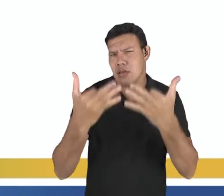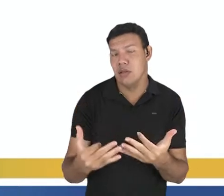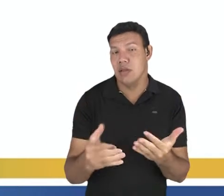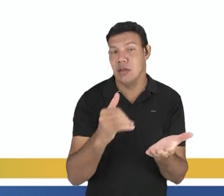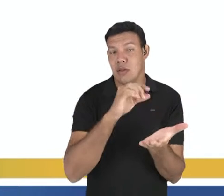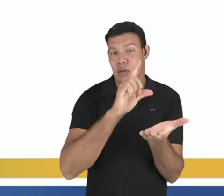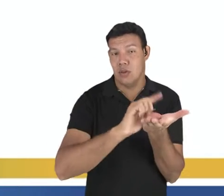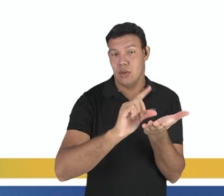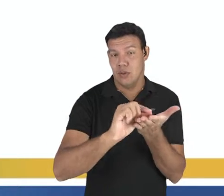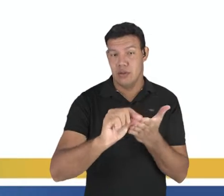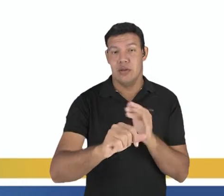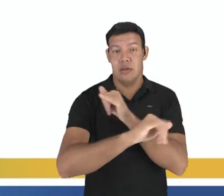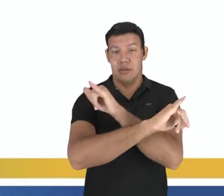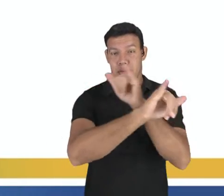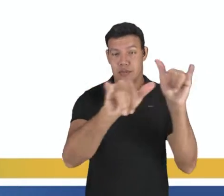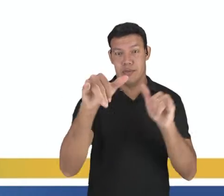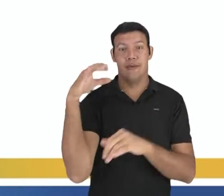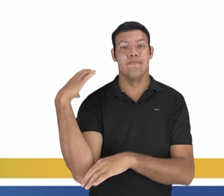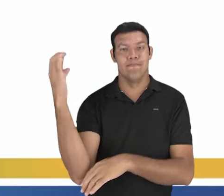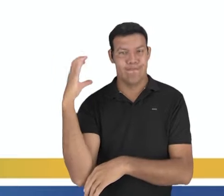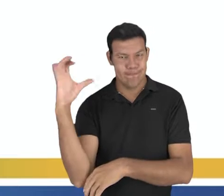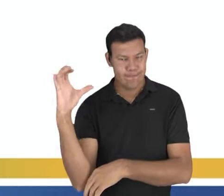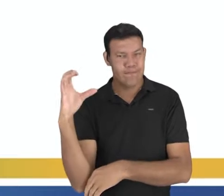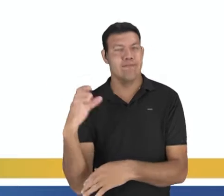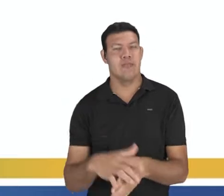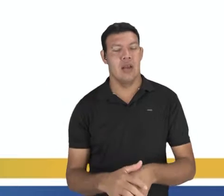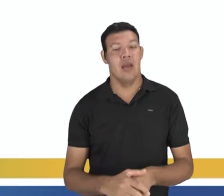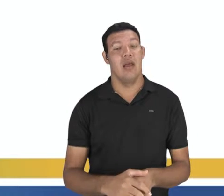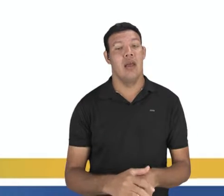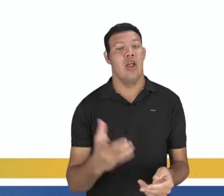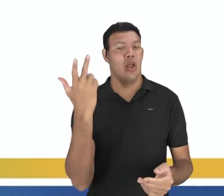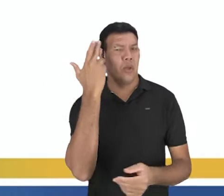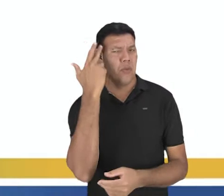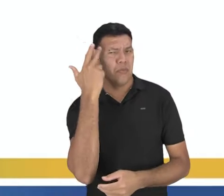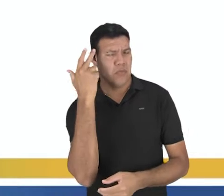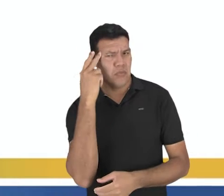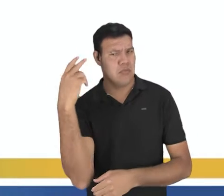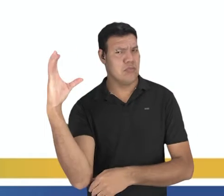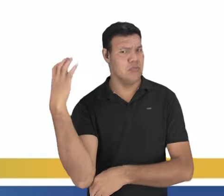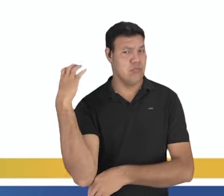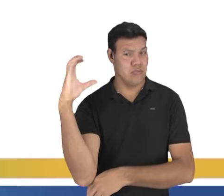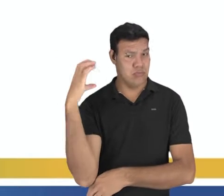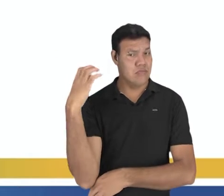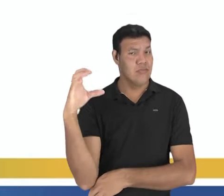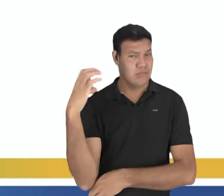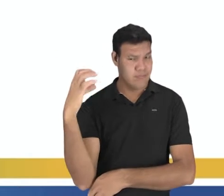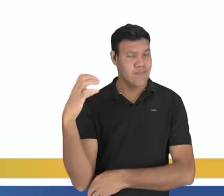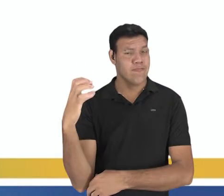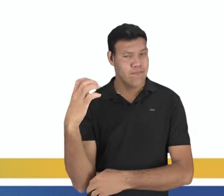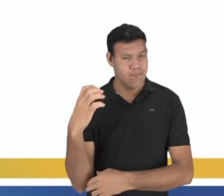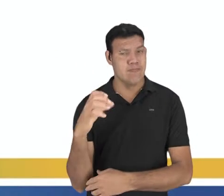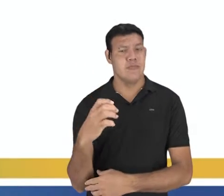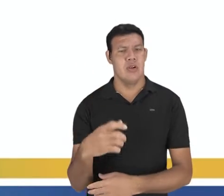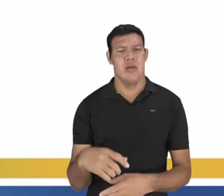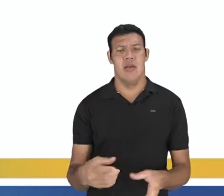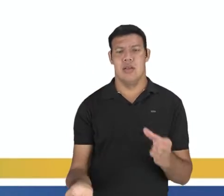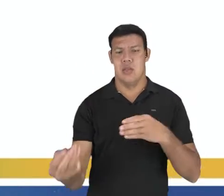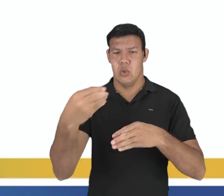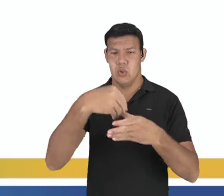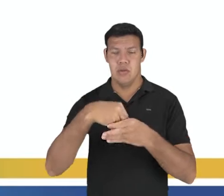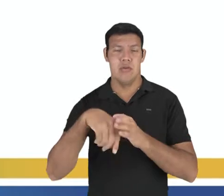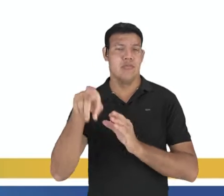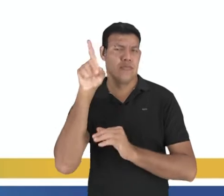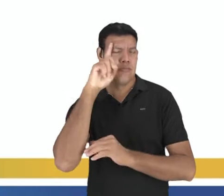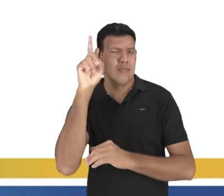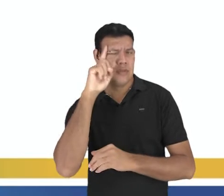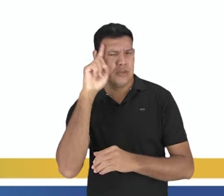divulgação científica é justamente o ato de popularizar a ciência, fazendo com que ela esteja em nosso dia a dia,